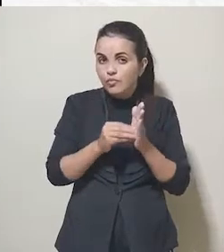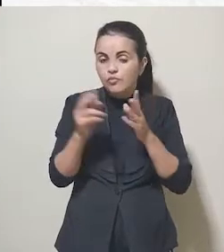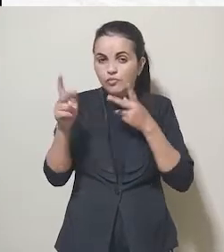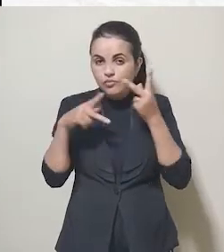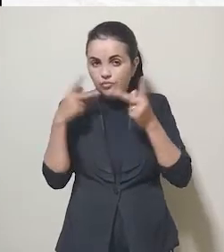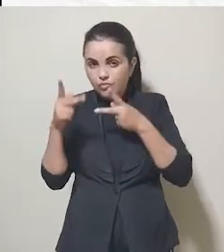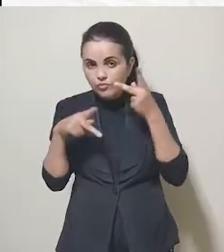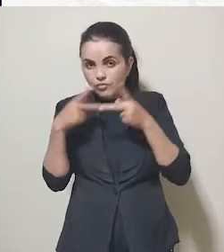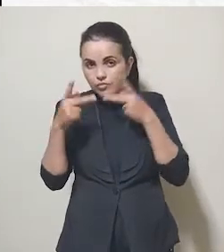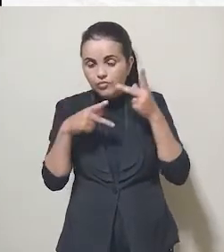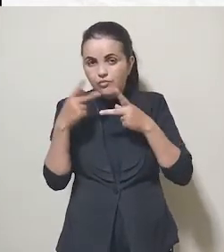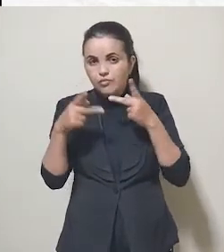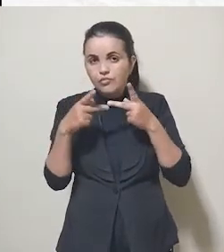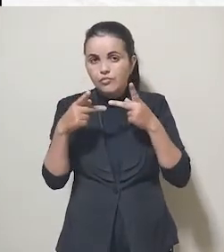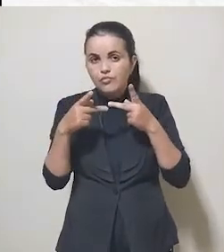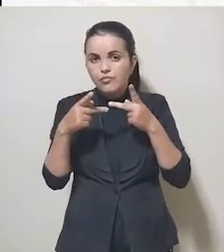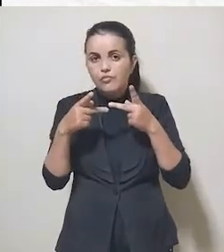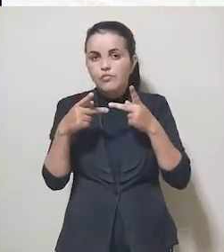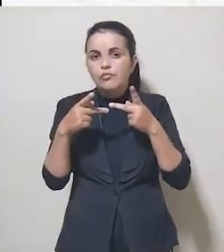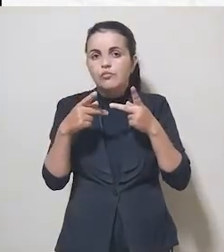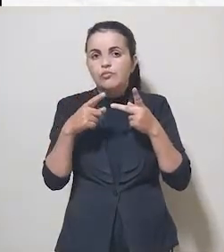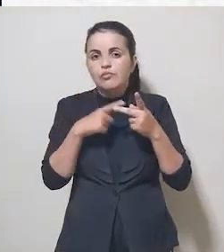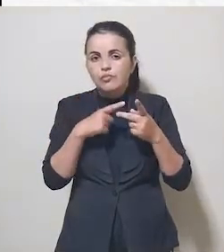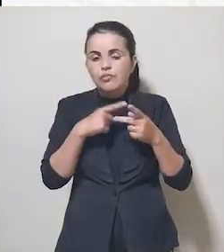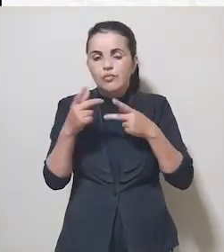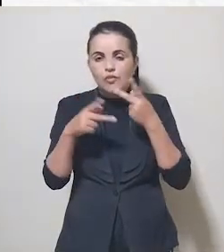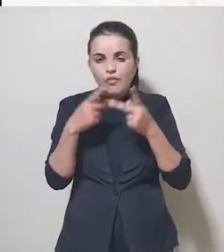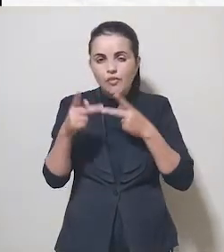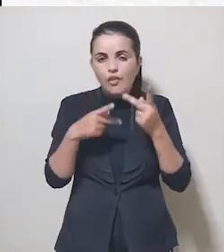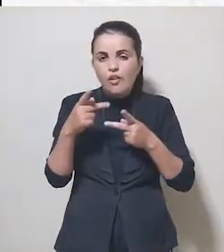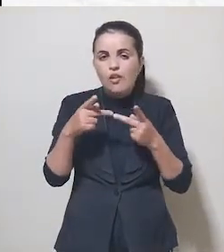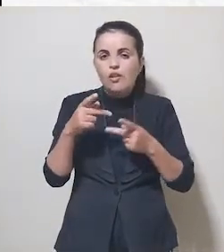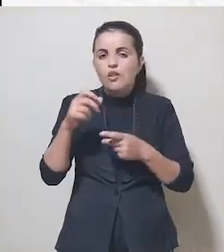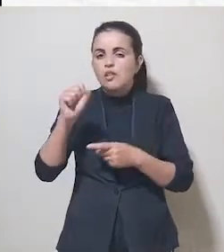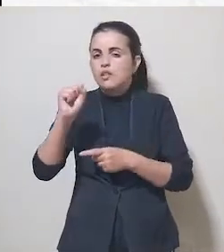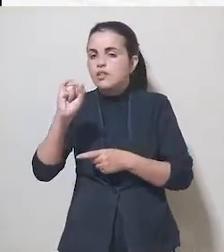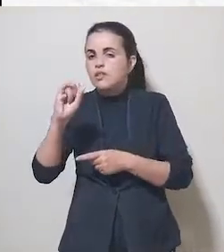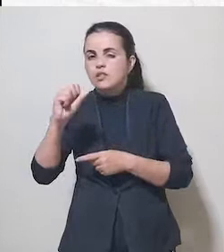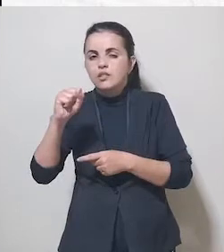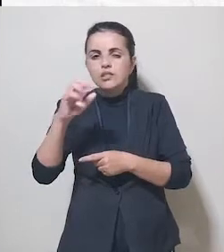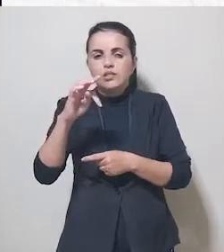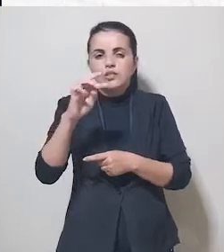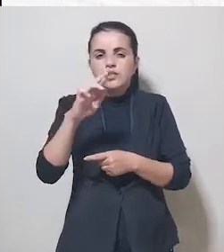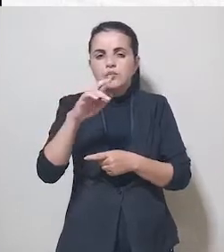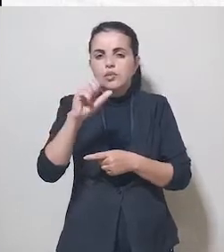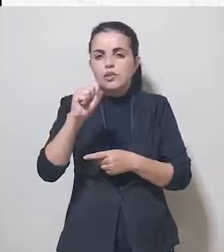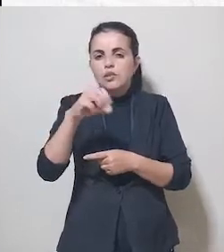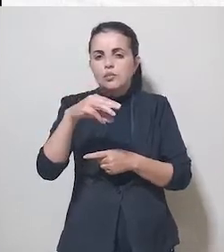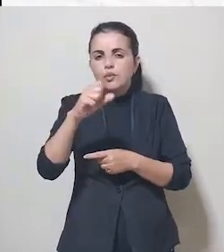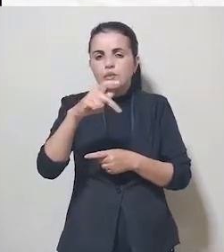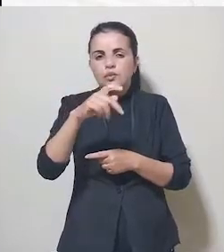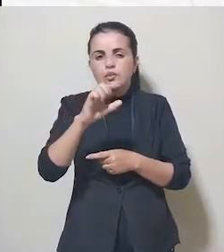onde nós vamos falar sobre sistema reprodutor, falar sobre algumas questões sobre